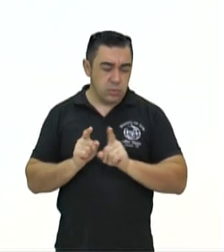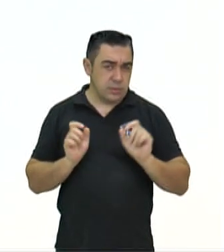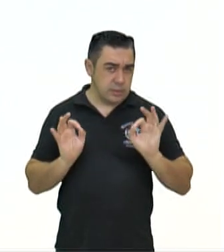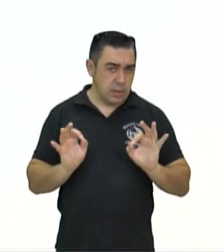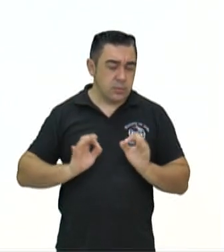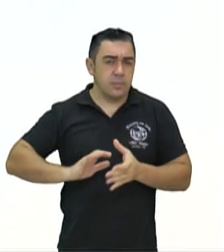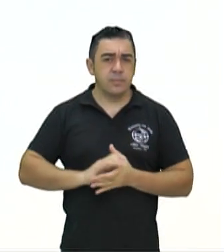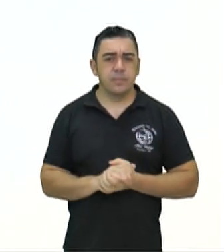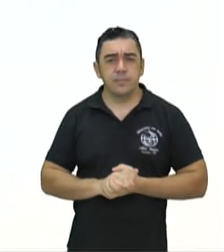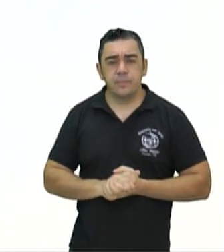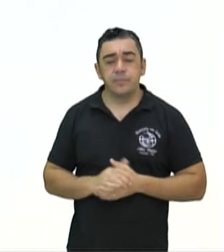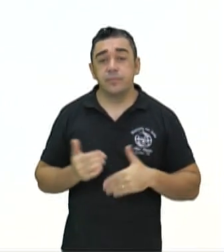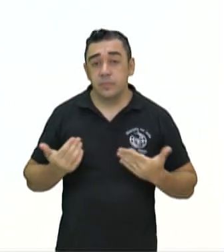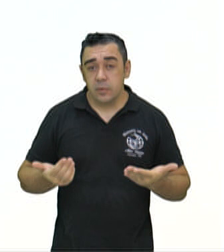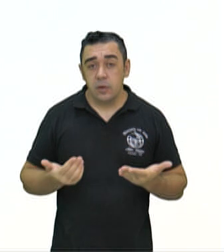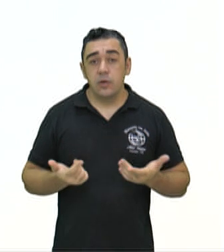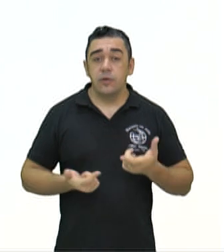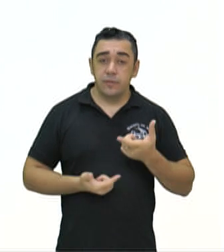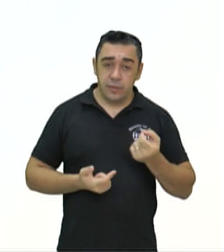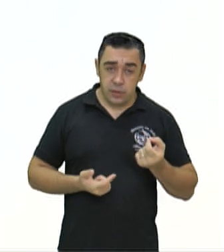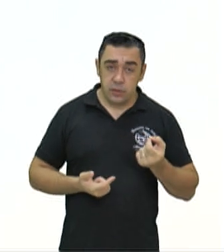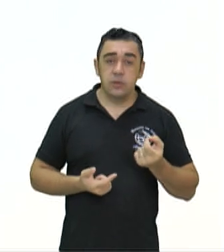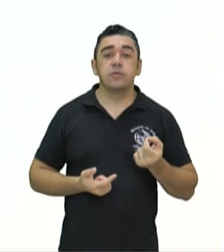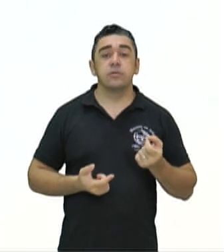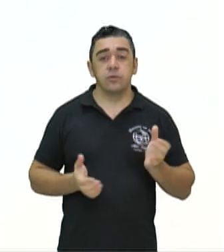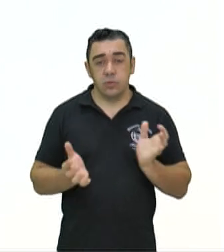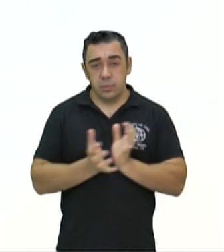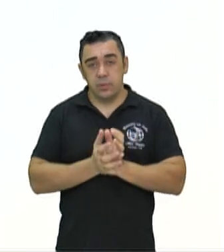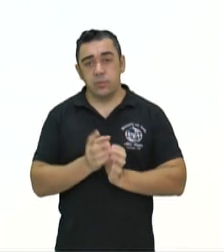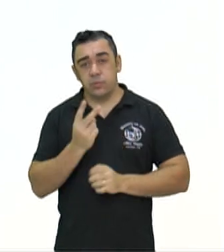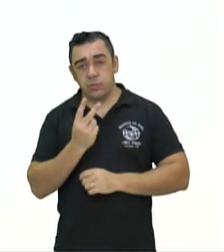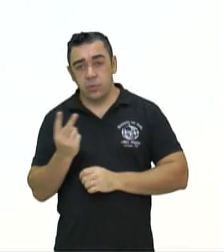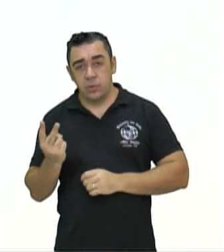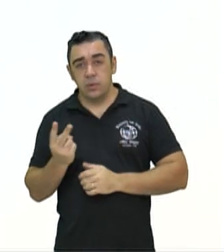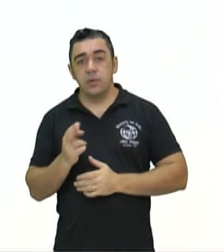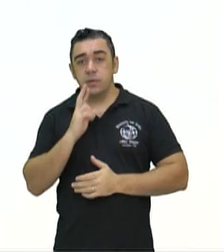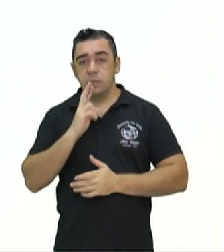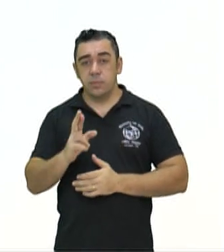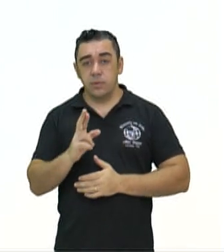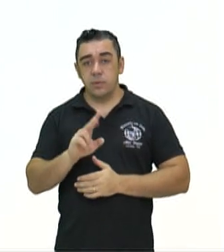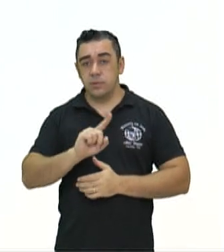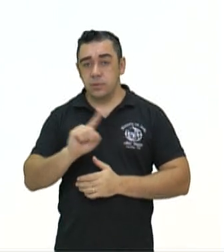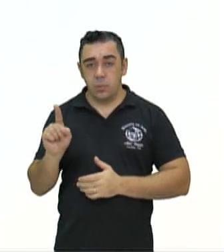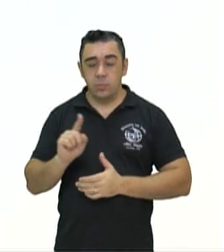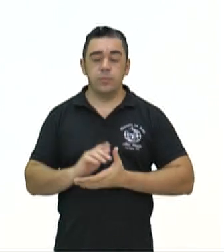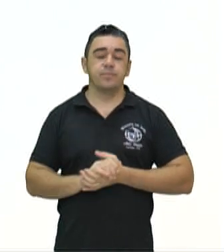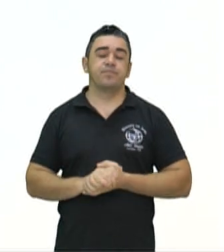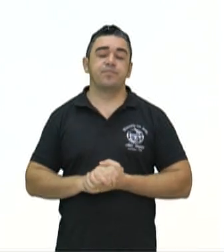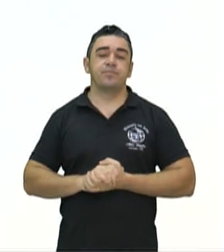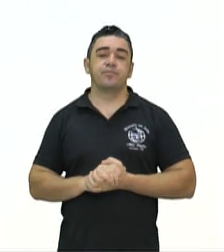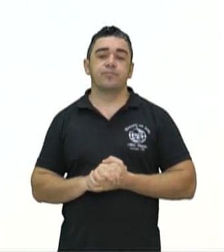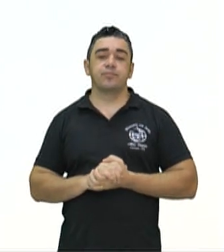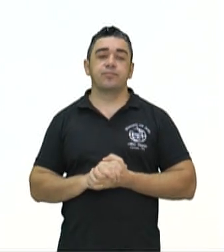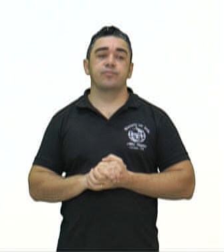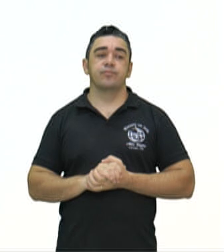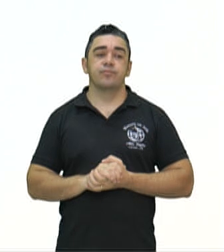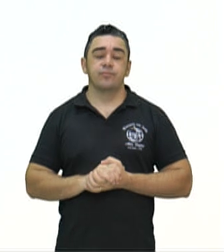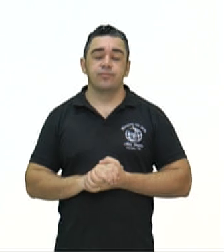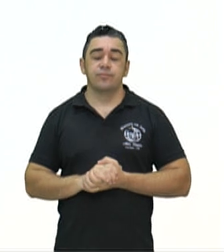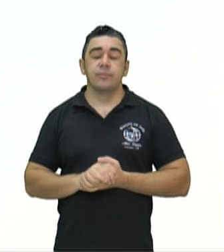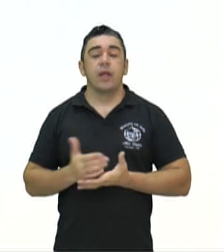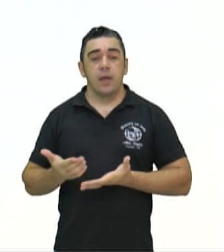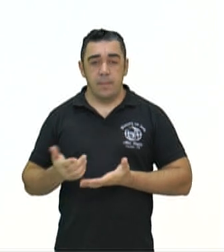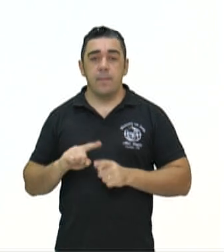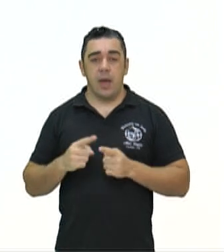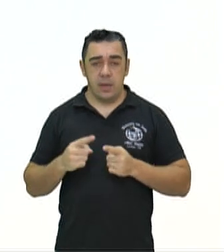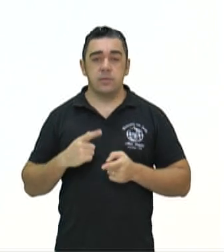em 2. Então, 20 pessoas para grupo de 2, então a resposta é não. A ordem